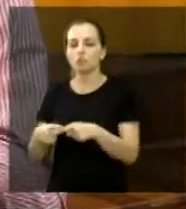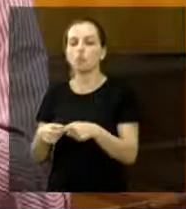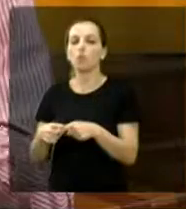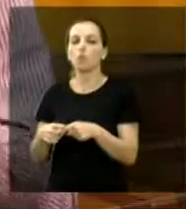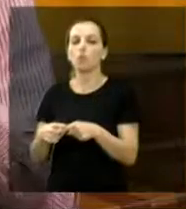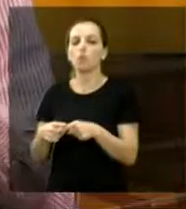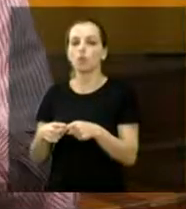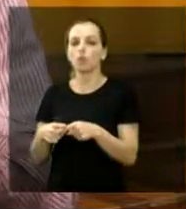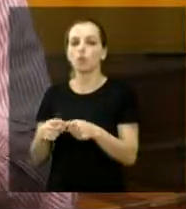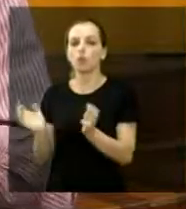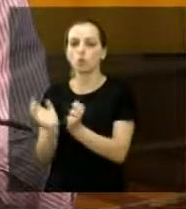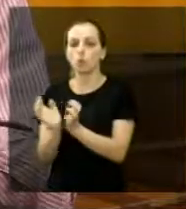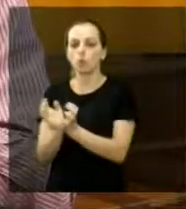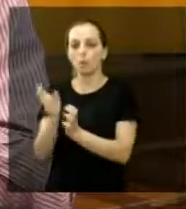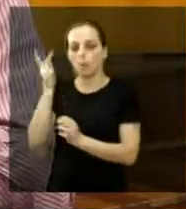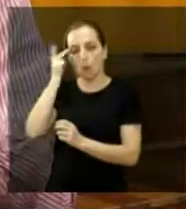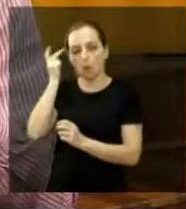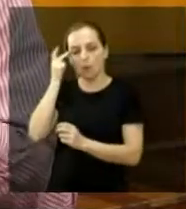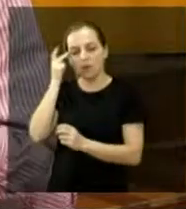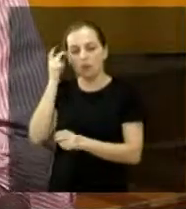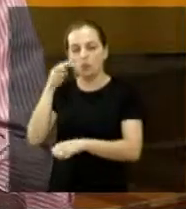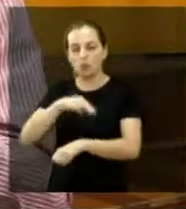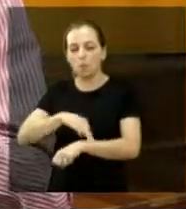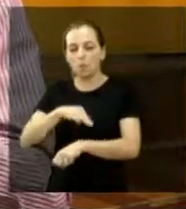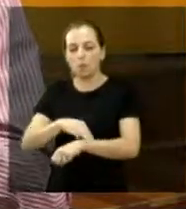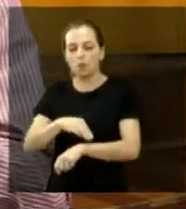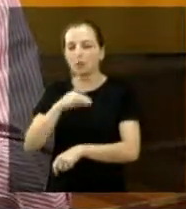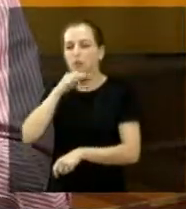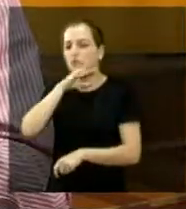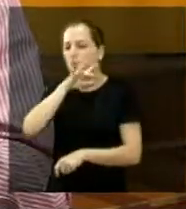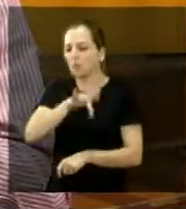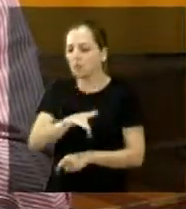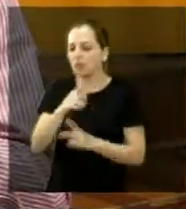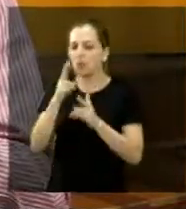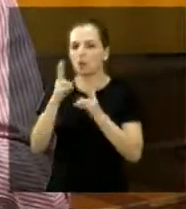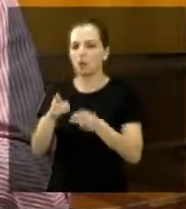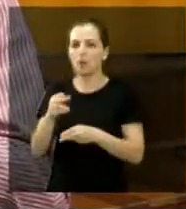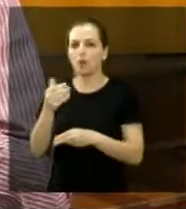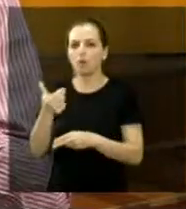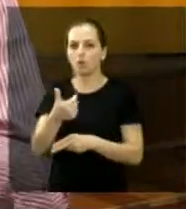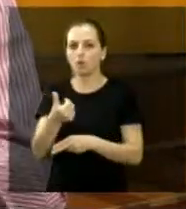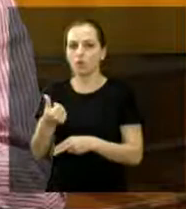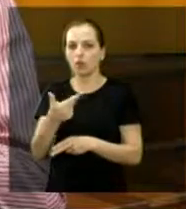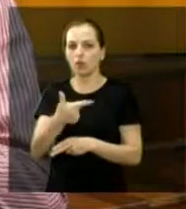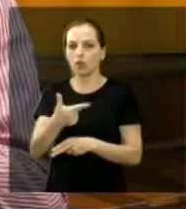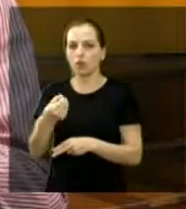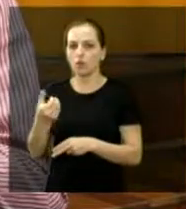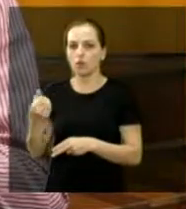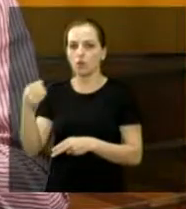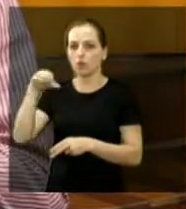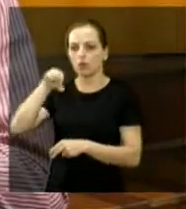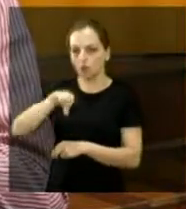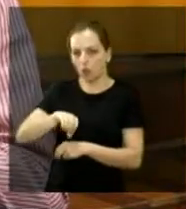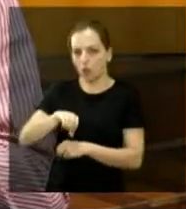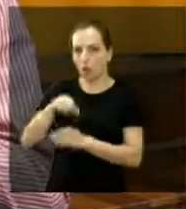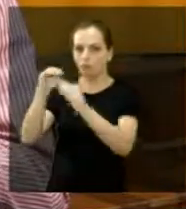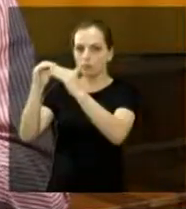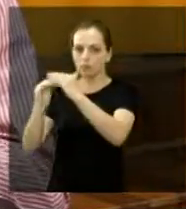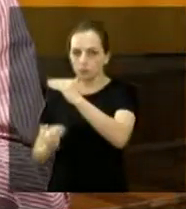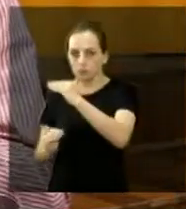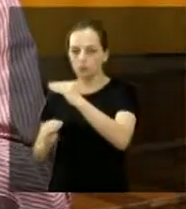e tivemos momentos também terríveis, né, de rebaixamento, como foi em 2009, a Ferroviária caiu, como foi